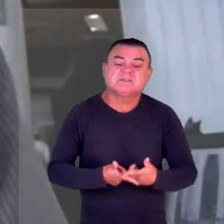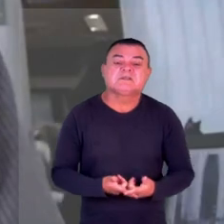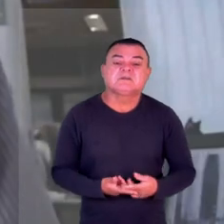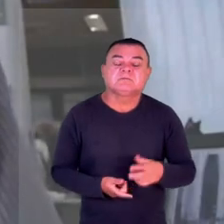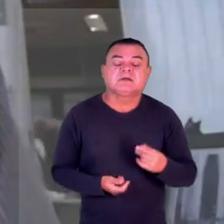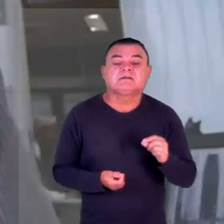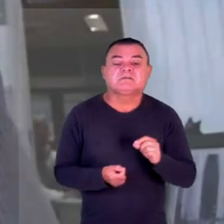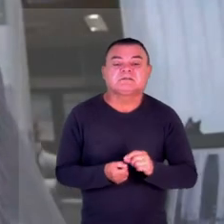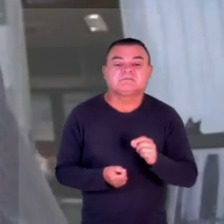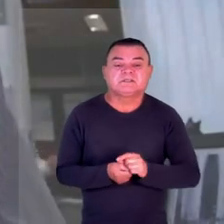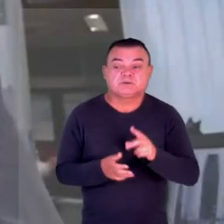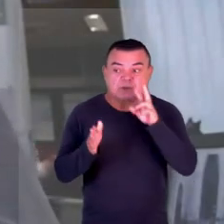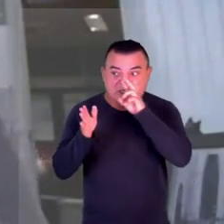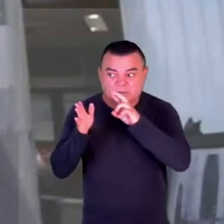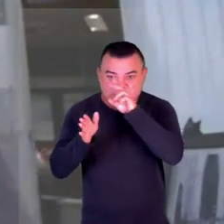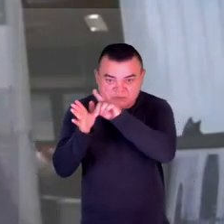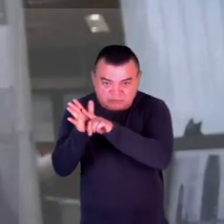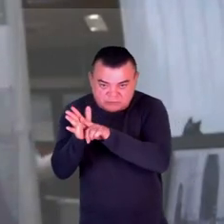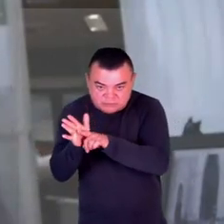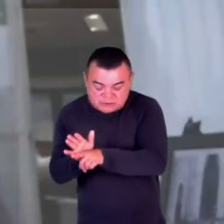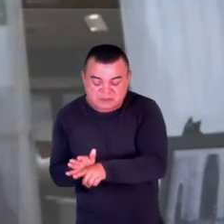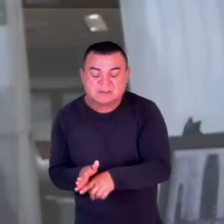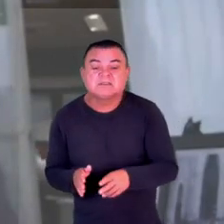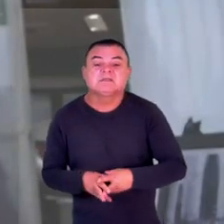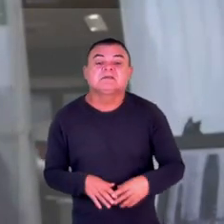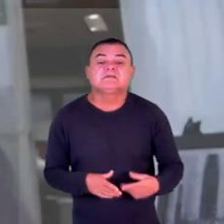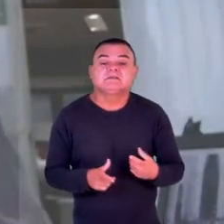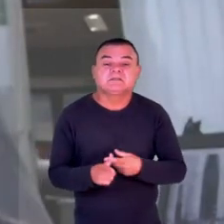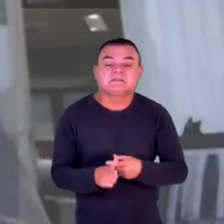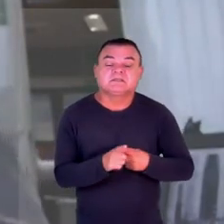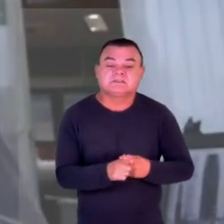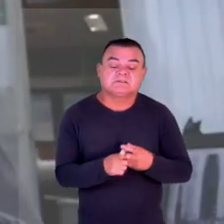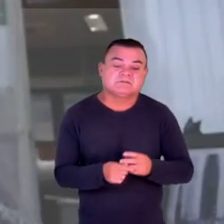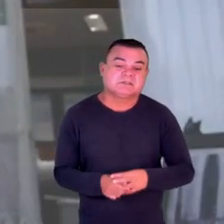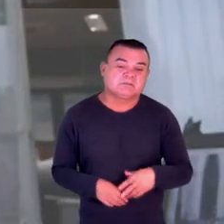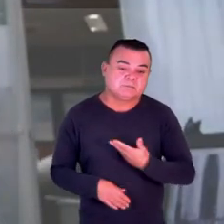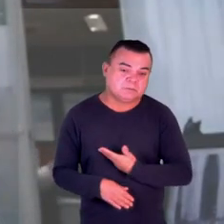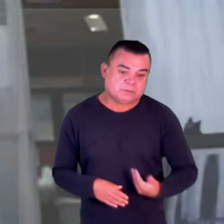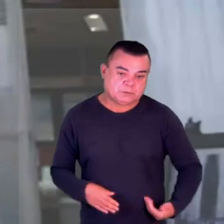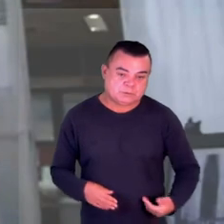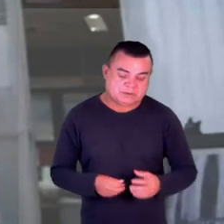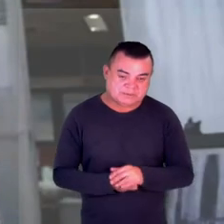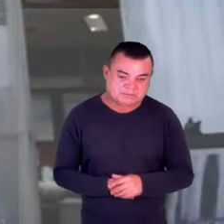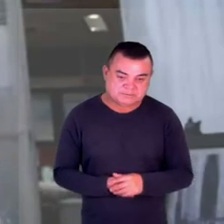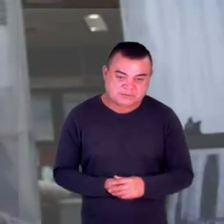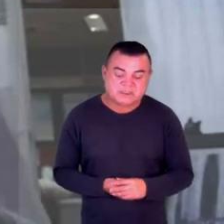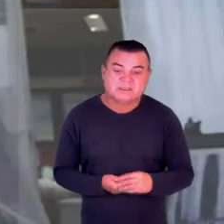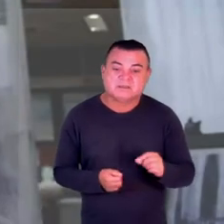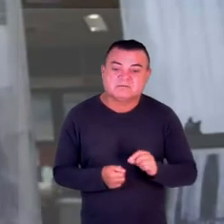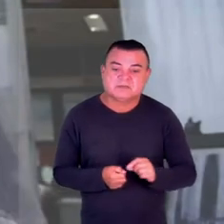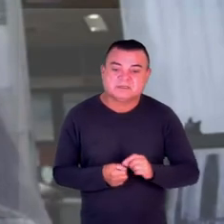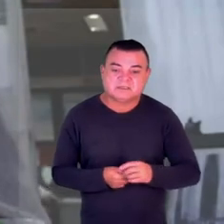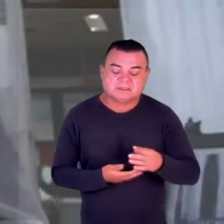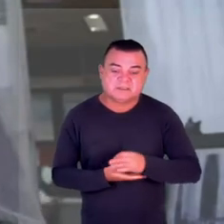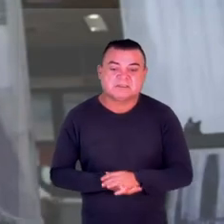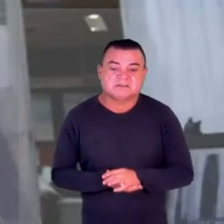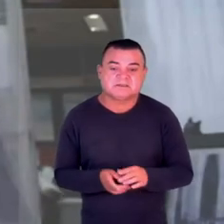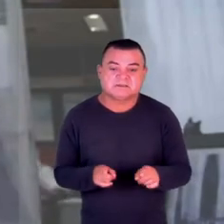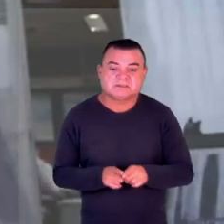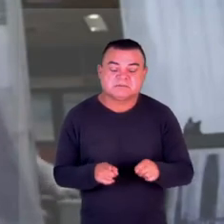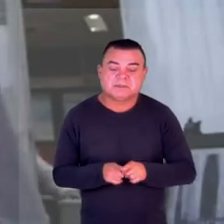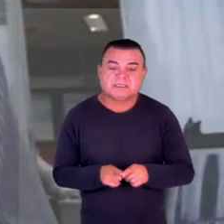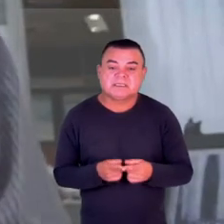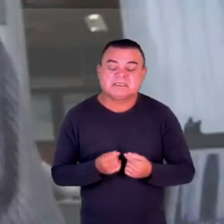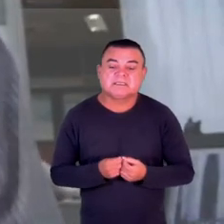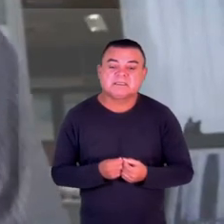Auditoria da da dívida da dívida pública eu eu faria observação também que eu não não tive tempo de falar